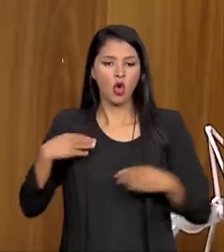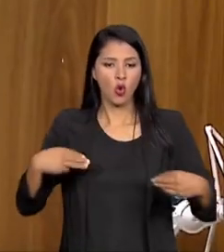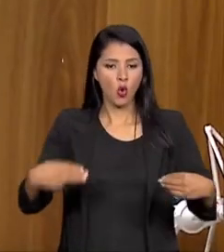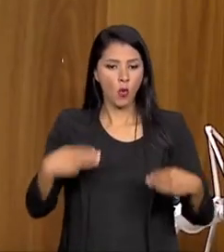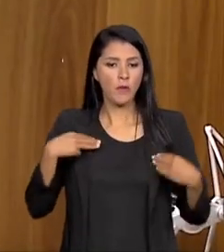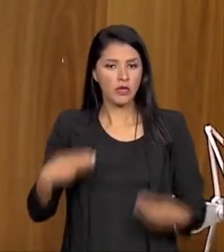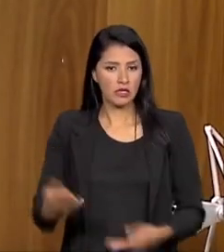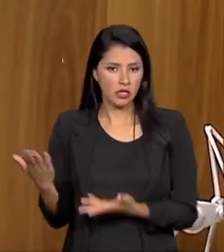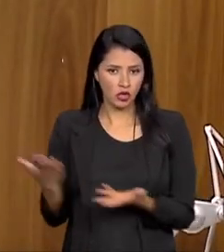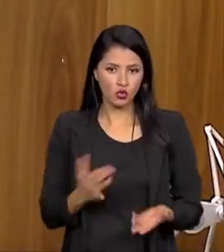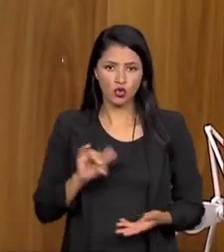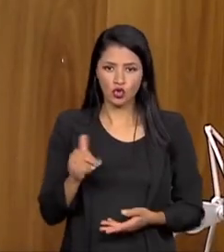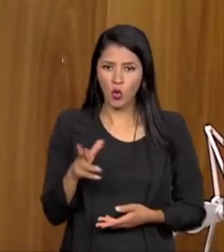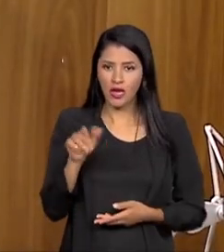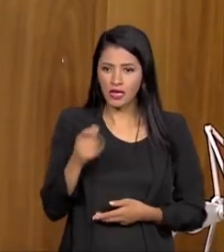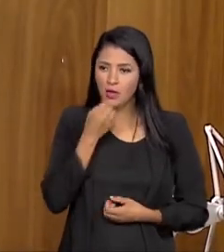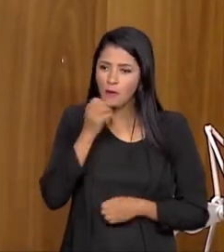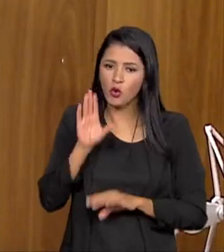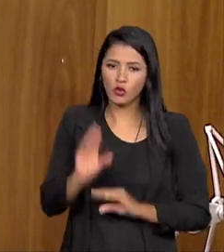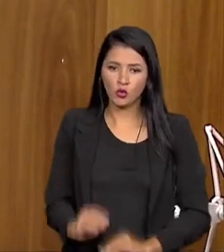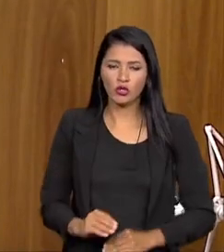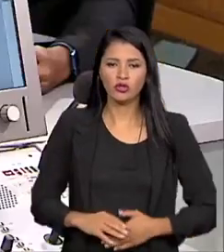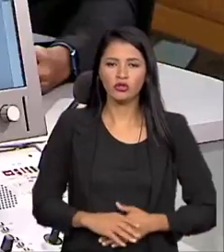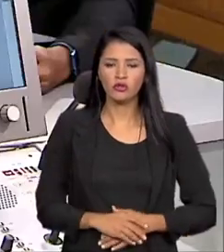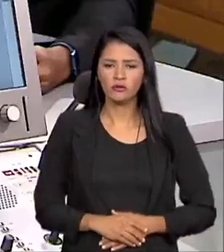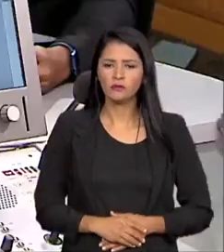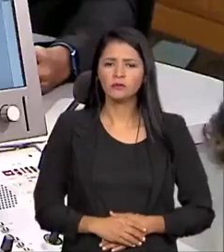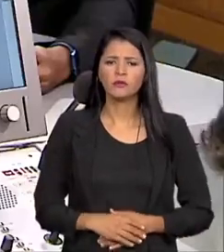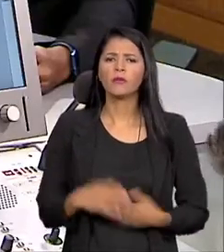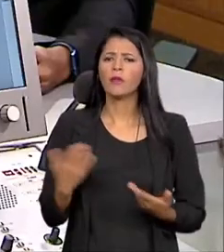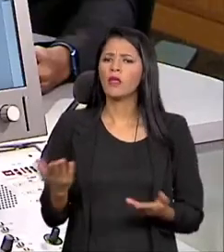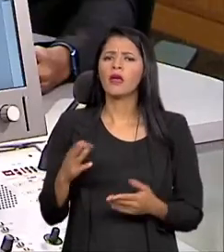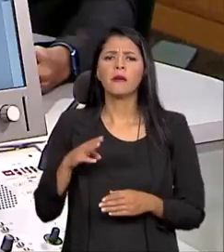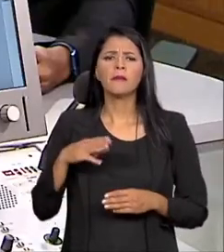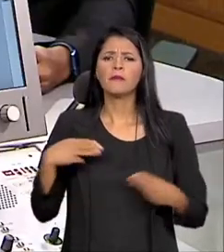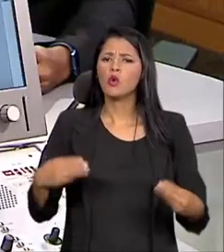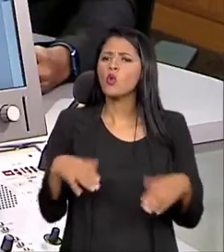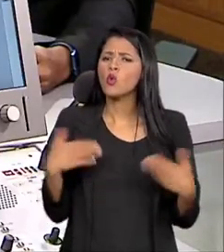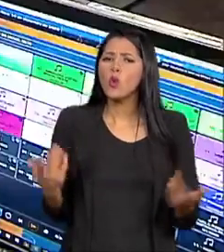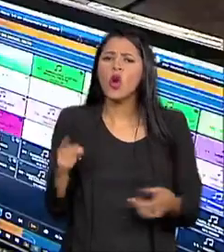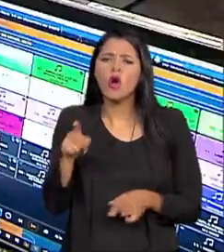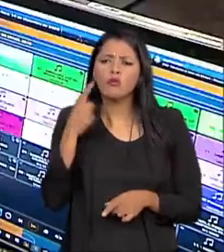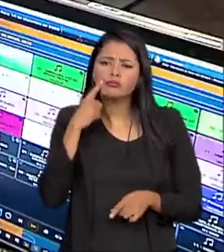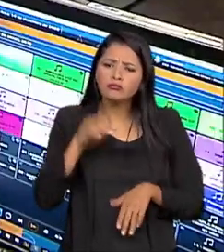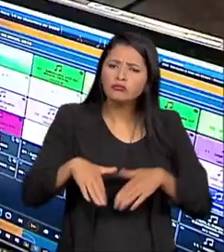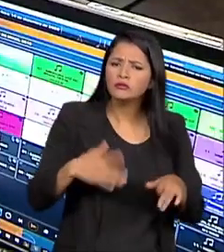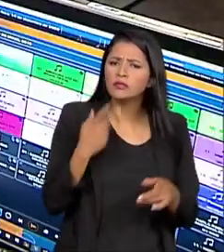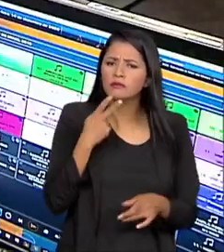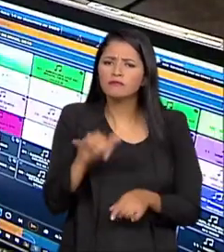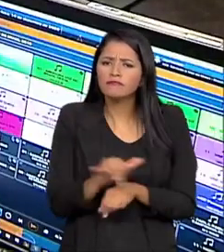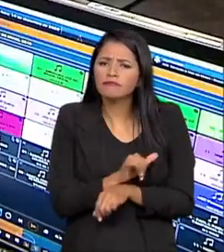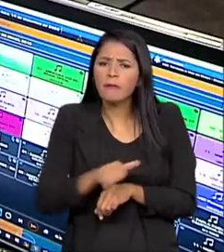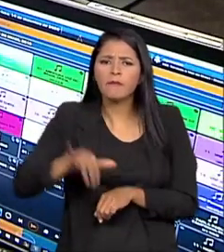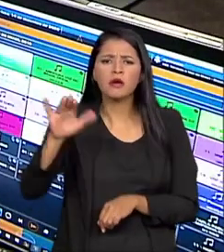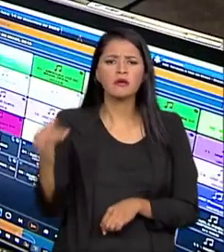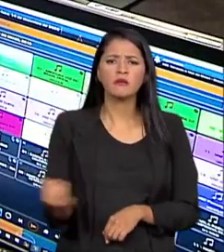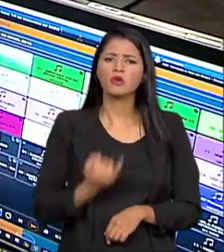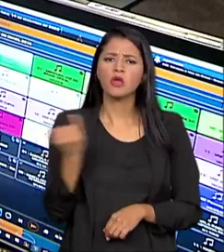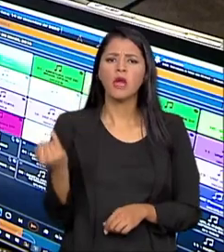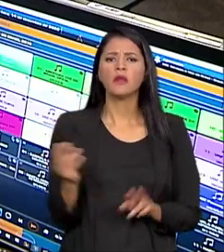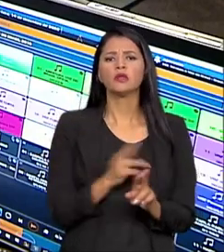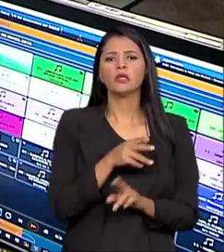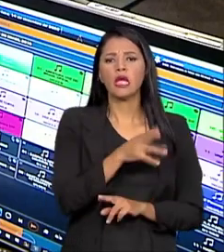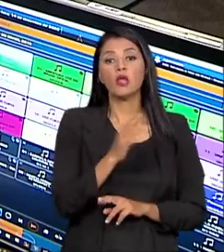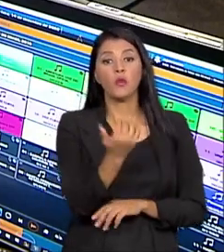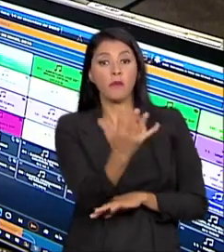aqui em leite Boa noite Ministro Boa noite Ministro quais Passos o senhor considera que foram os mais importantes em relação ao meio ambiente